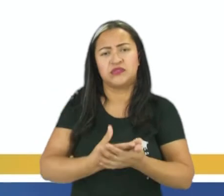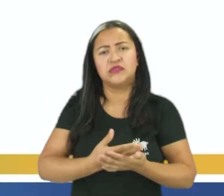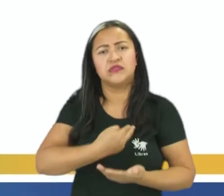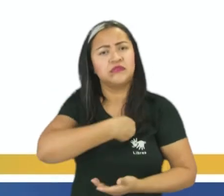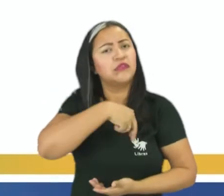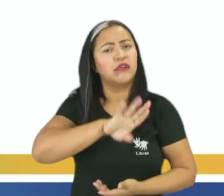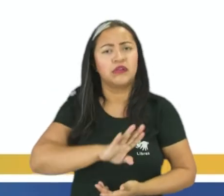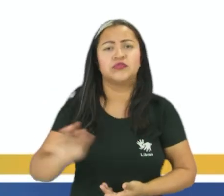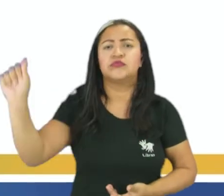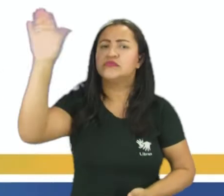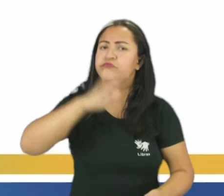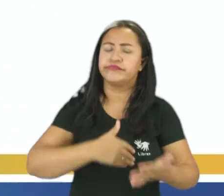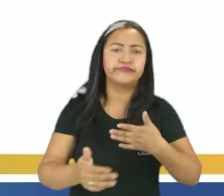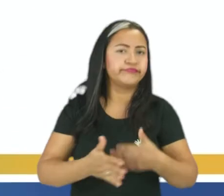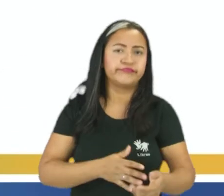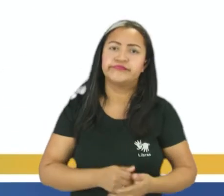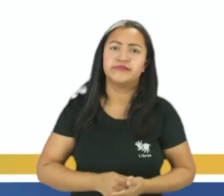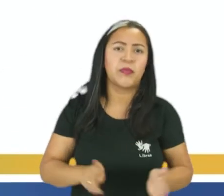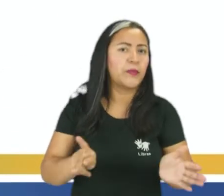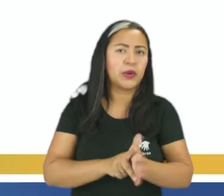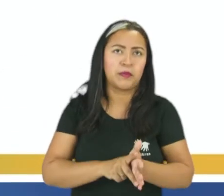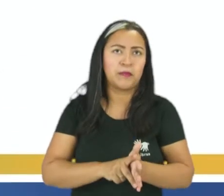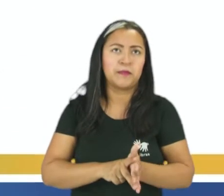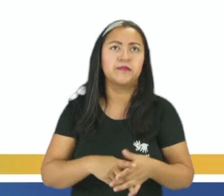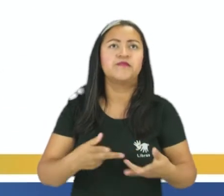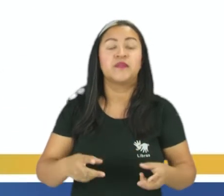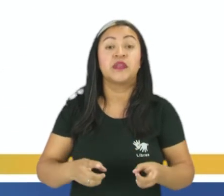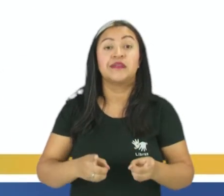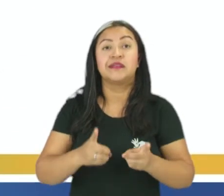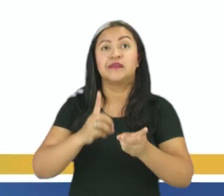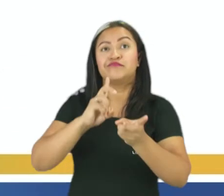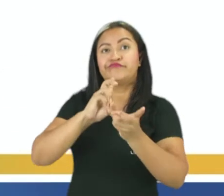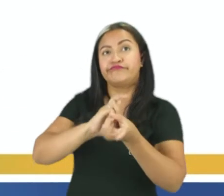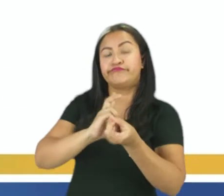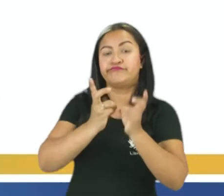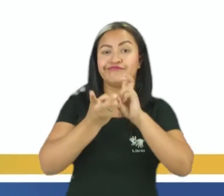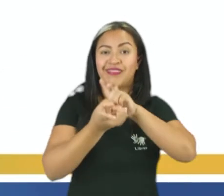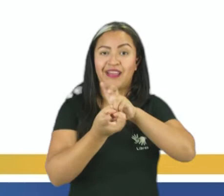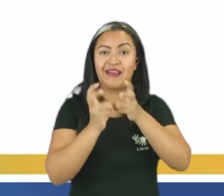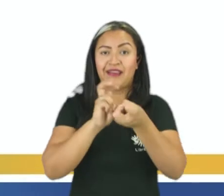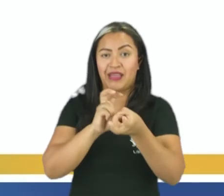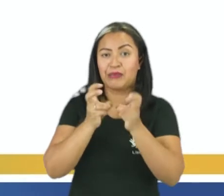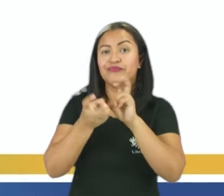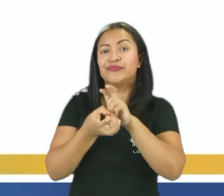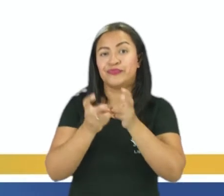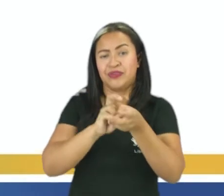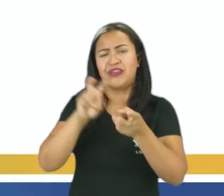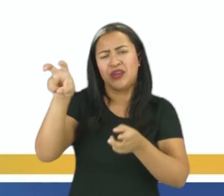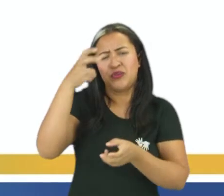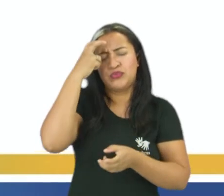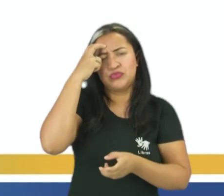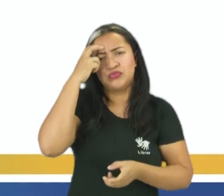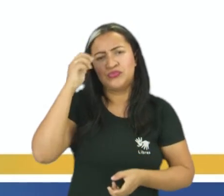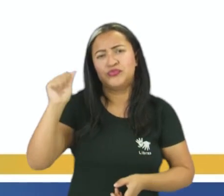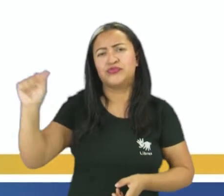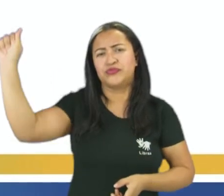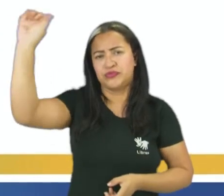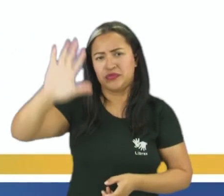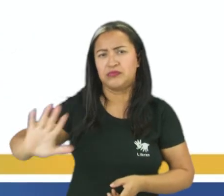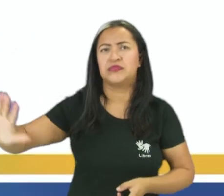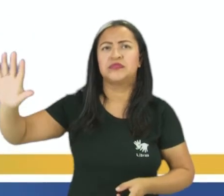bom? Aí a gente tem, claro, né, pessoal, a capoeira, né? Que aí é um marco também da cultura afro-brasileira, né? Dessa mistura, né? Que